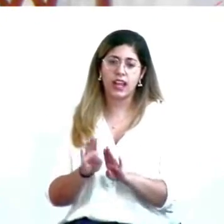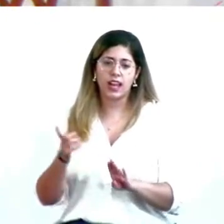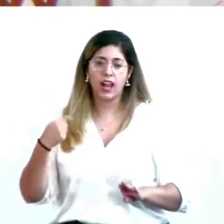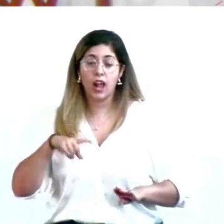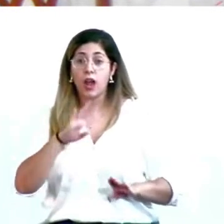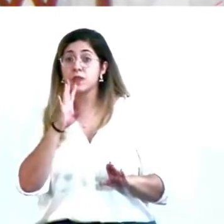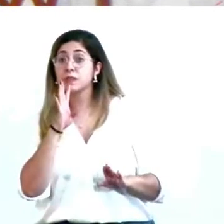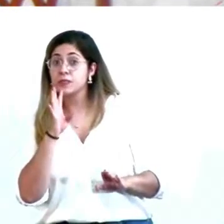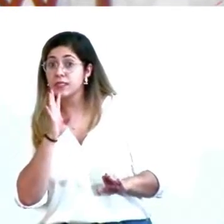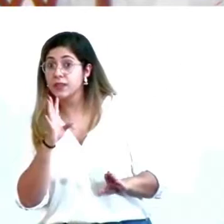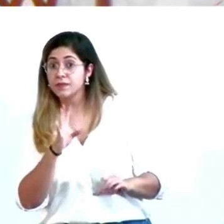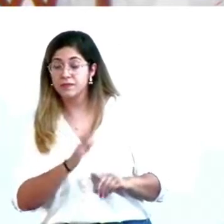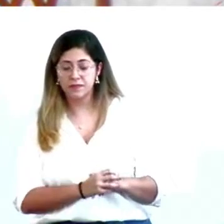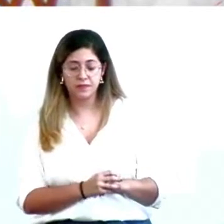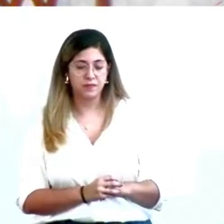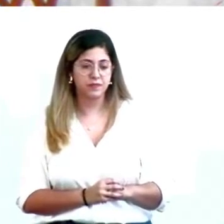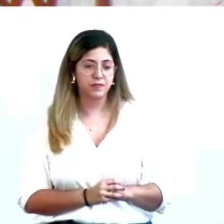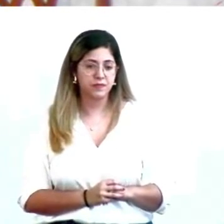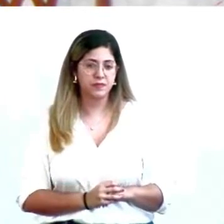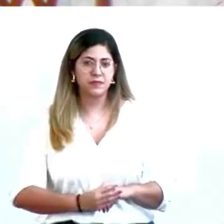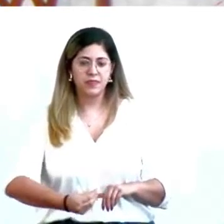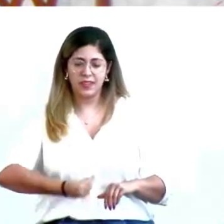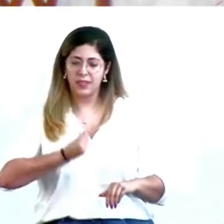conhecerem, desfrutarem,